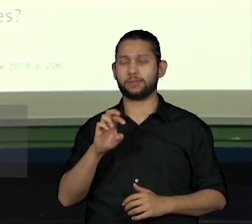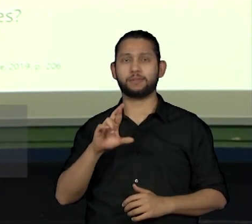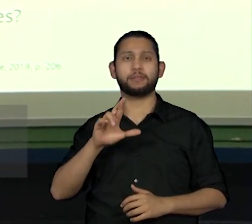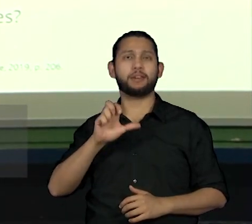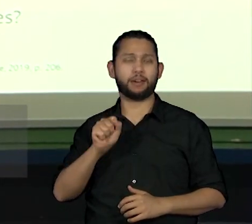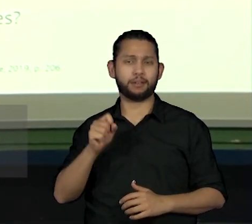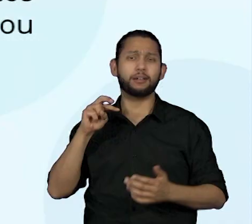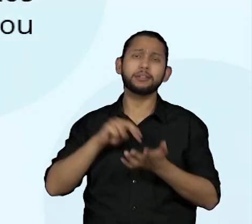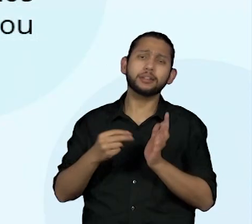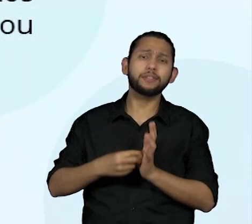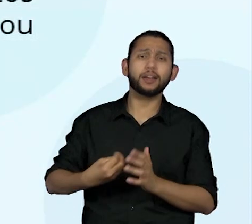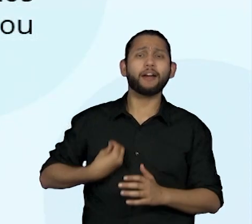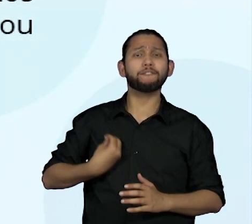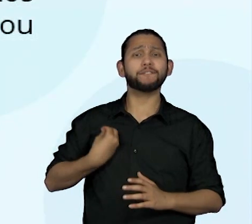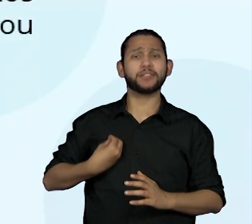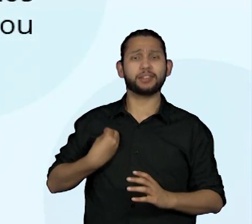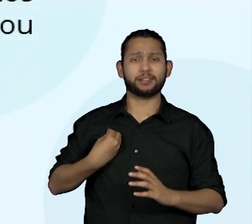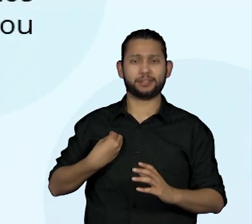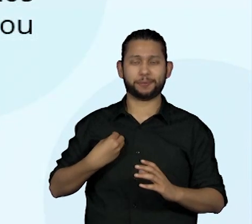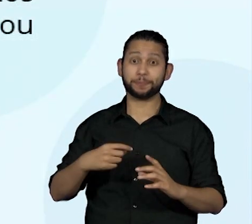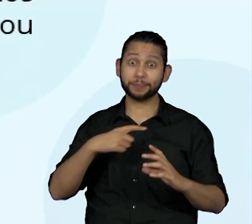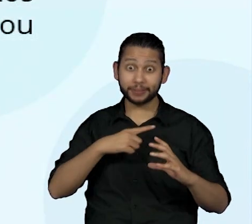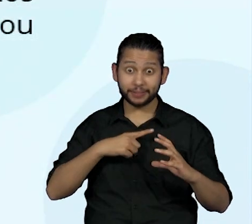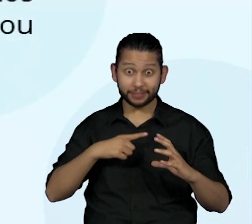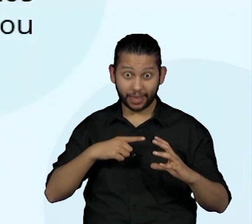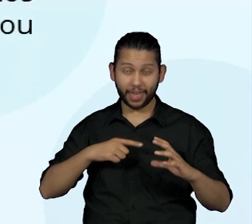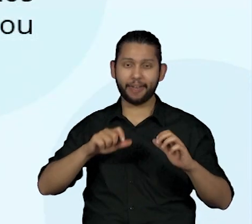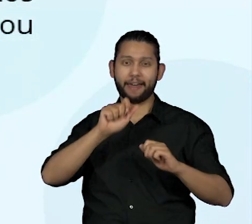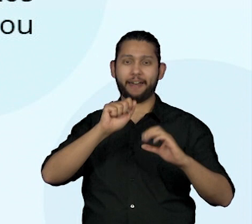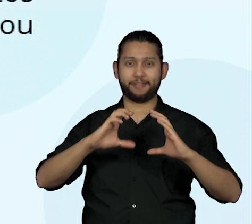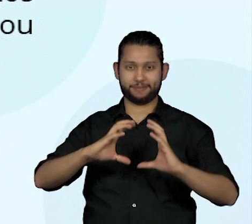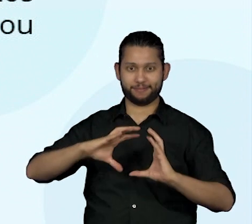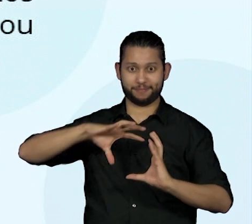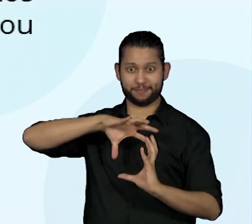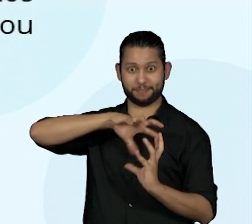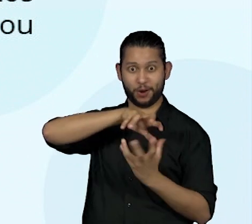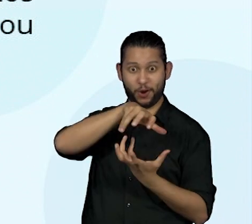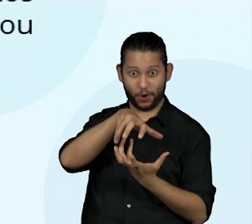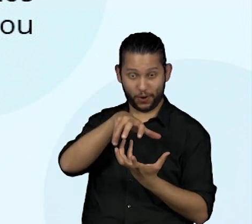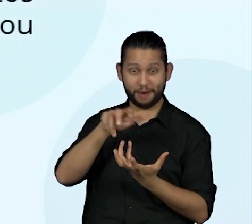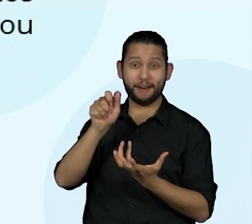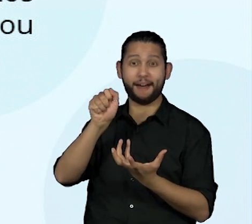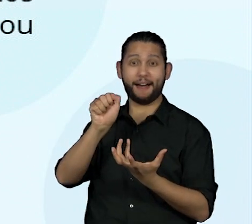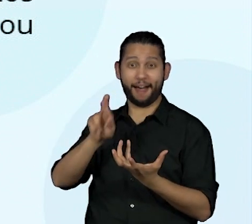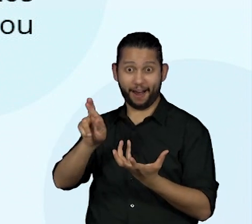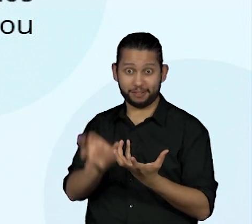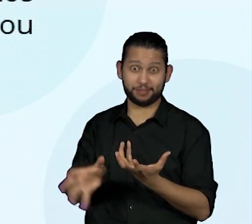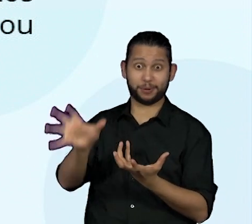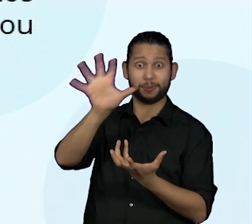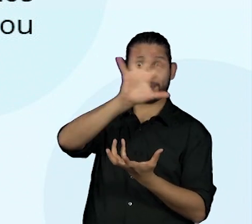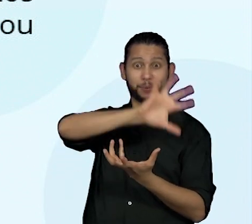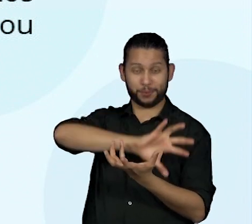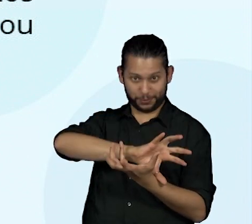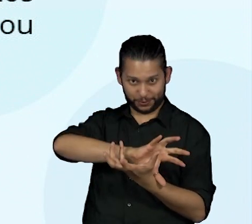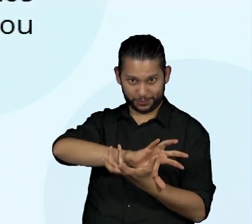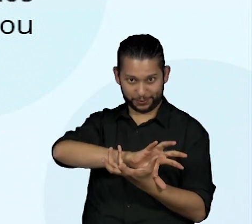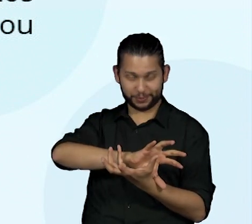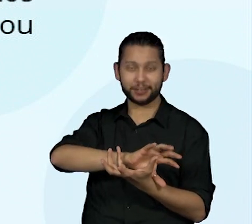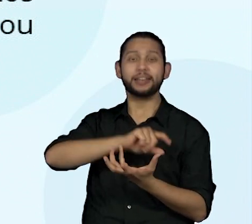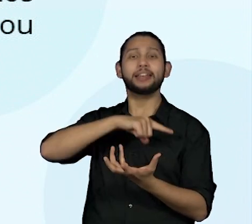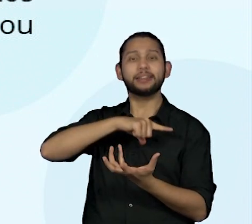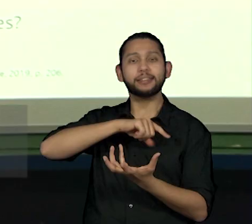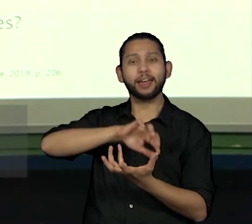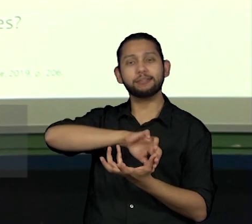gera toda a vida aí no planeta. Só que essas esferas, elas têm movimentos. Esses movimentos podem gerar consequências graves